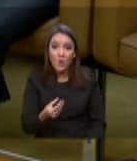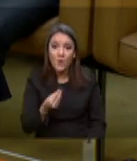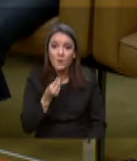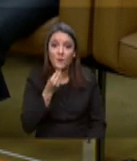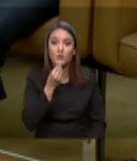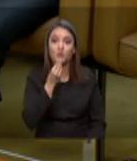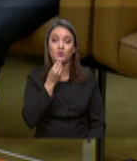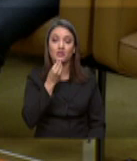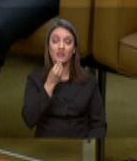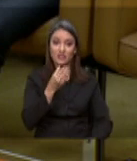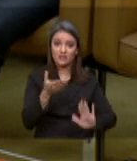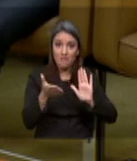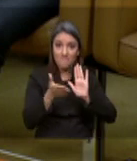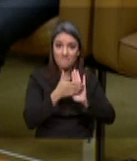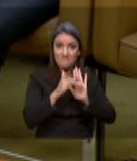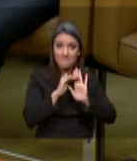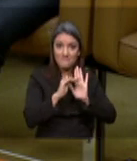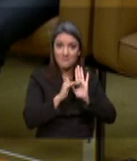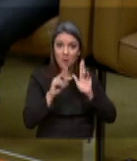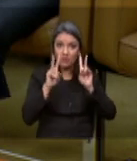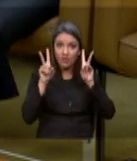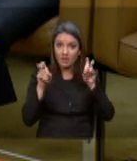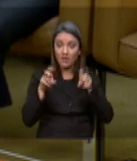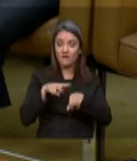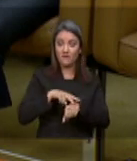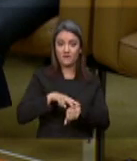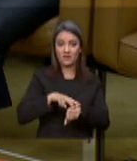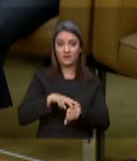da pauta verde,